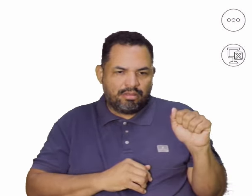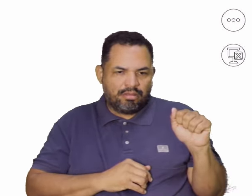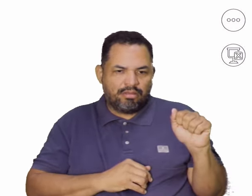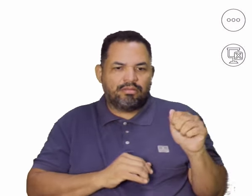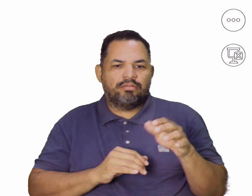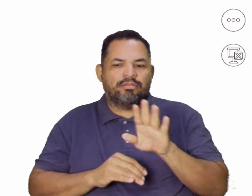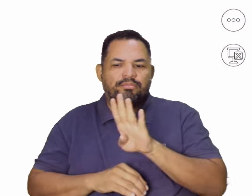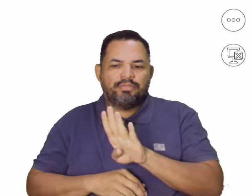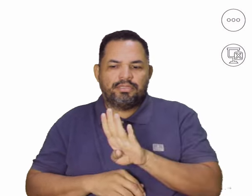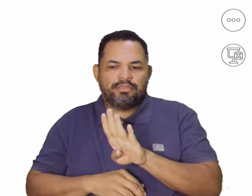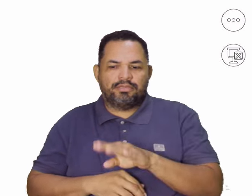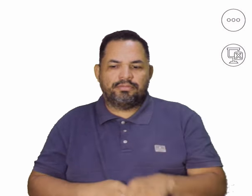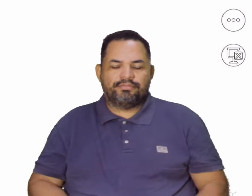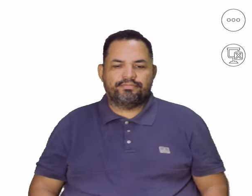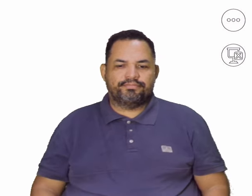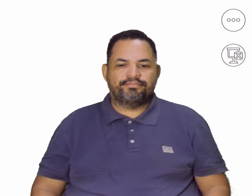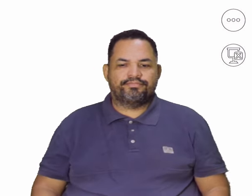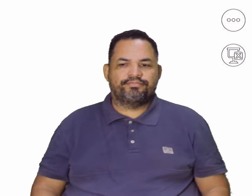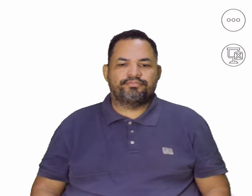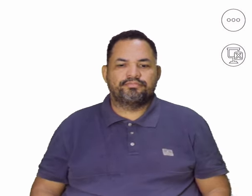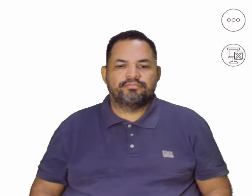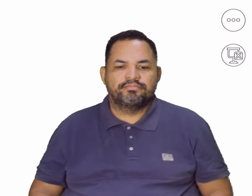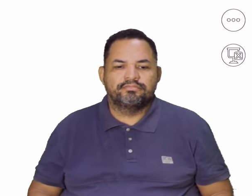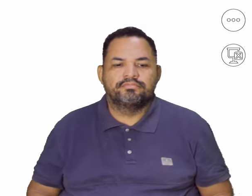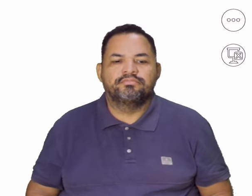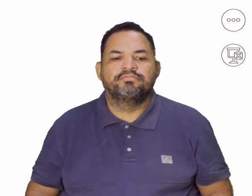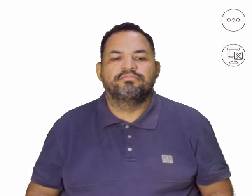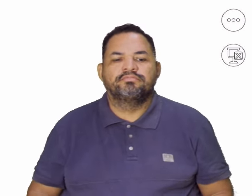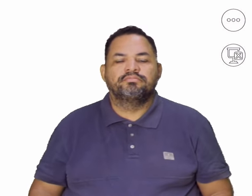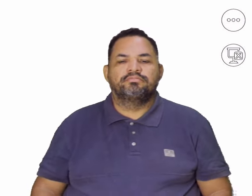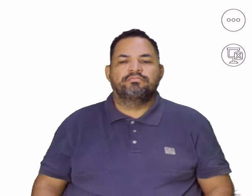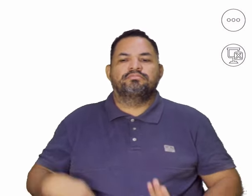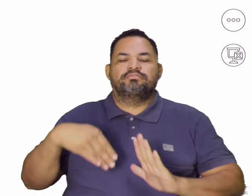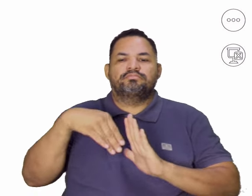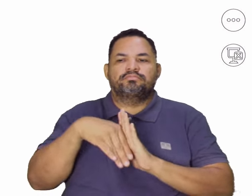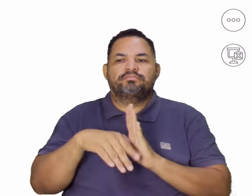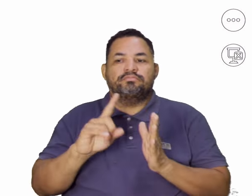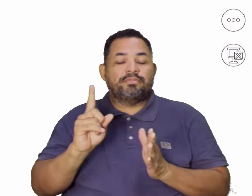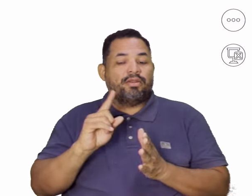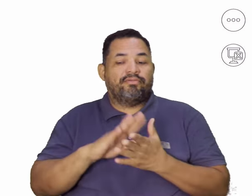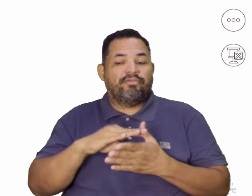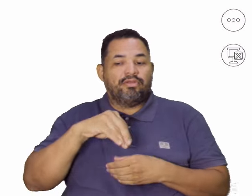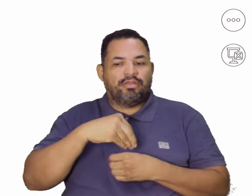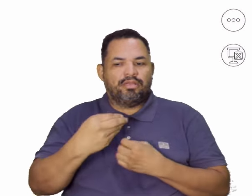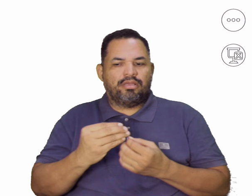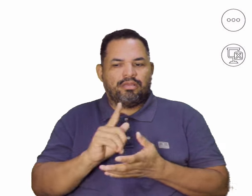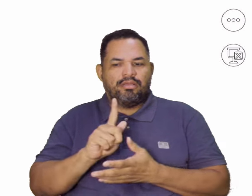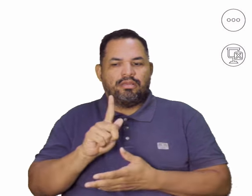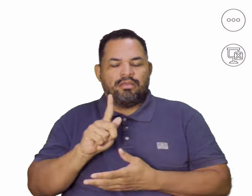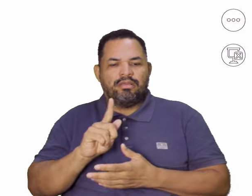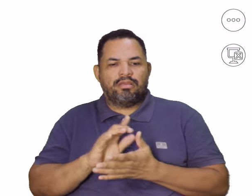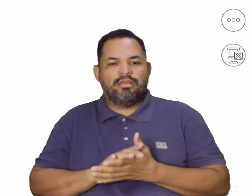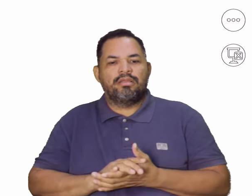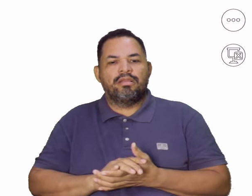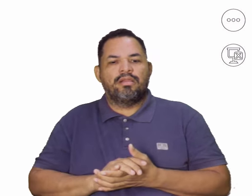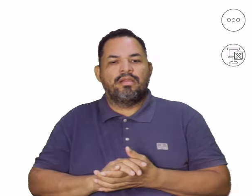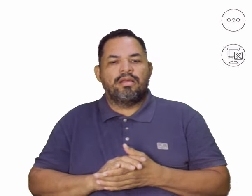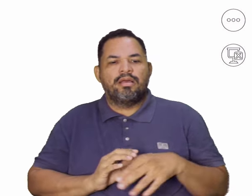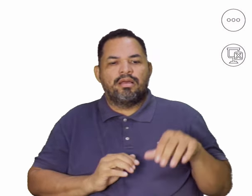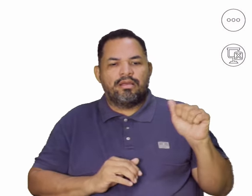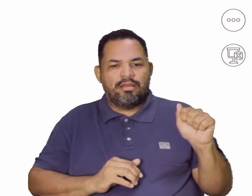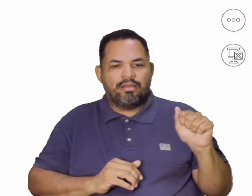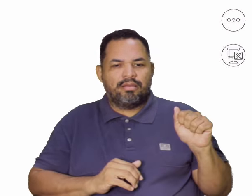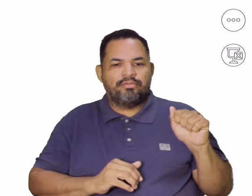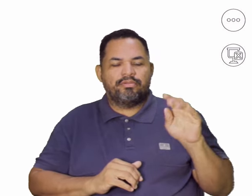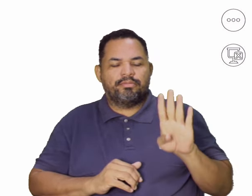alfa e beta Então olha aí decaimento Não envolve Gama aqui hein só envolve radiações